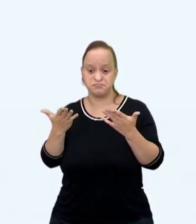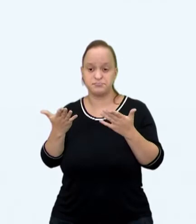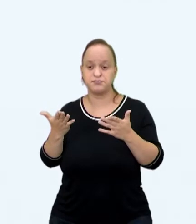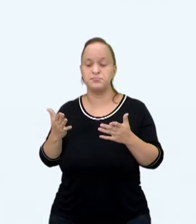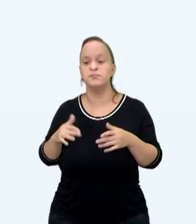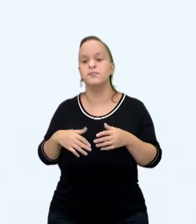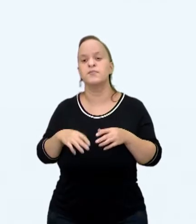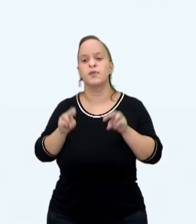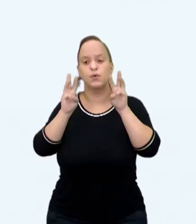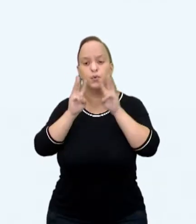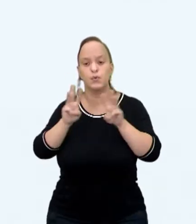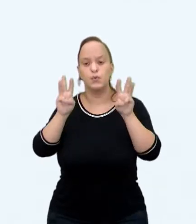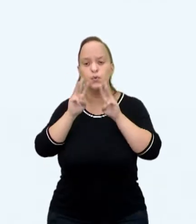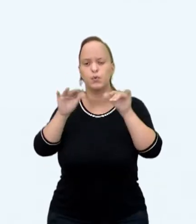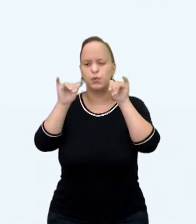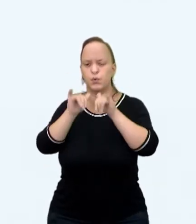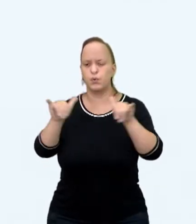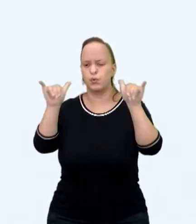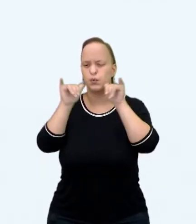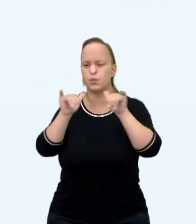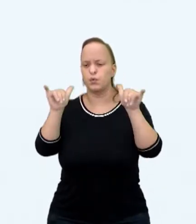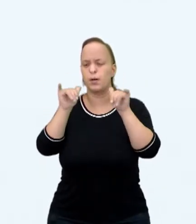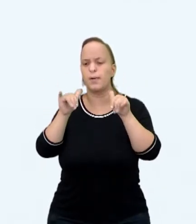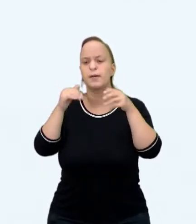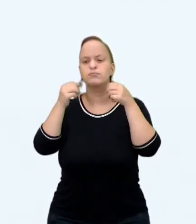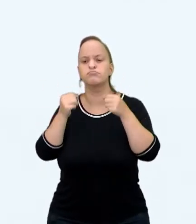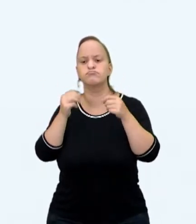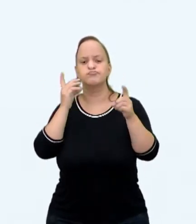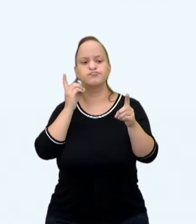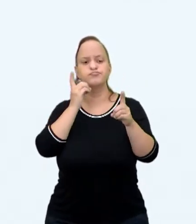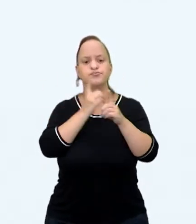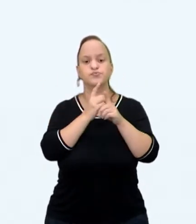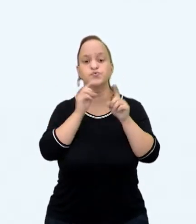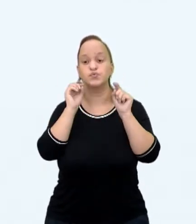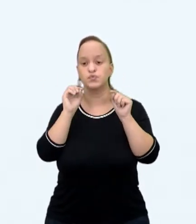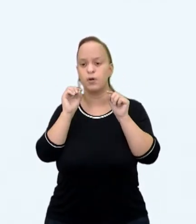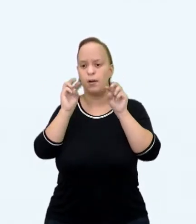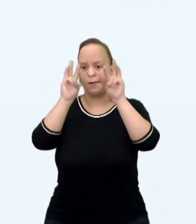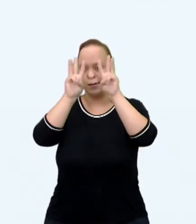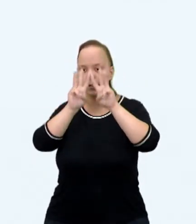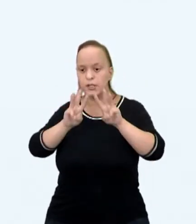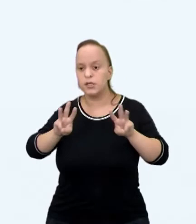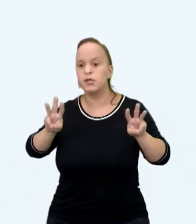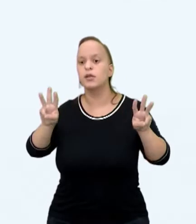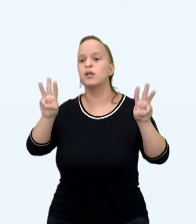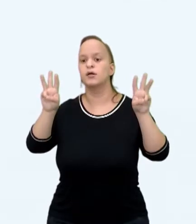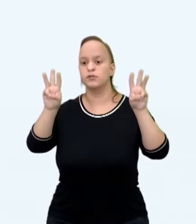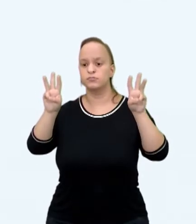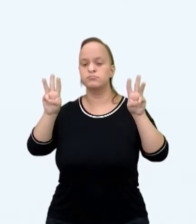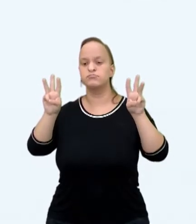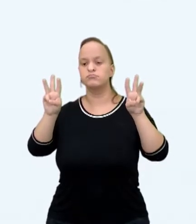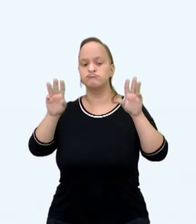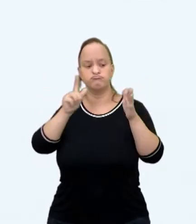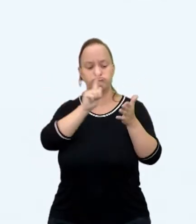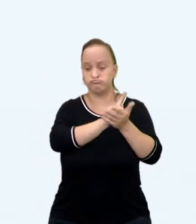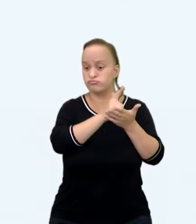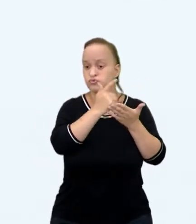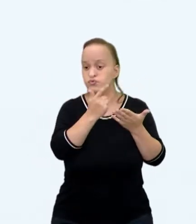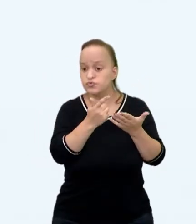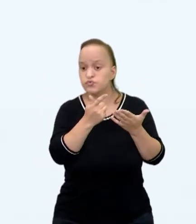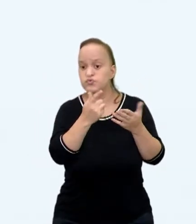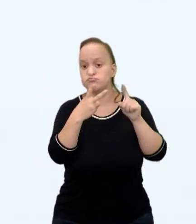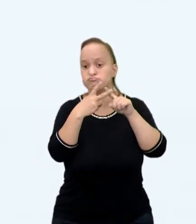anúncios publicitários também podem ser encontrados em outros sites na internet. em jornais,